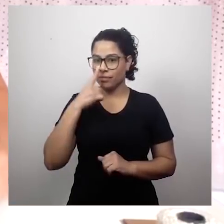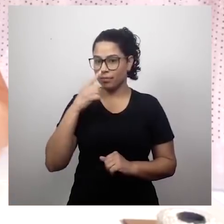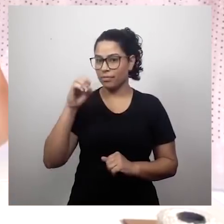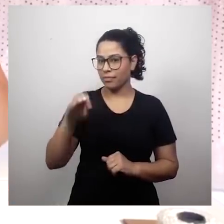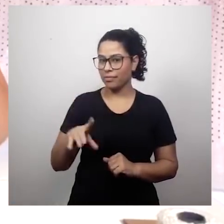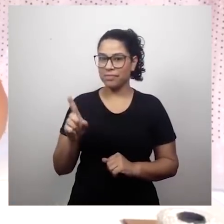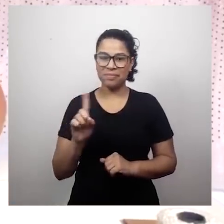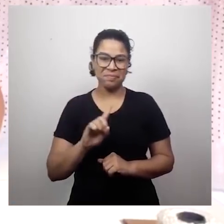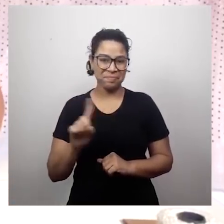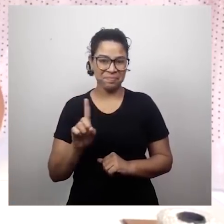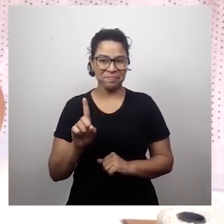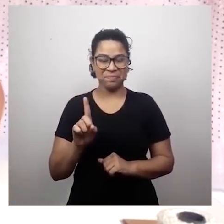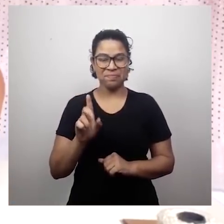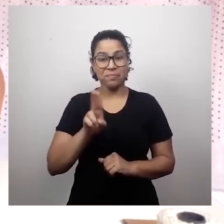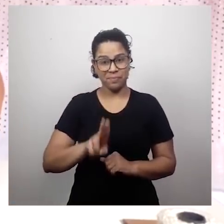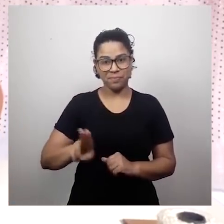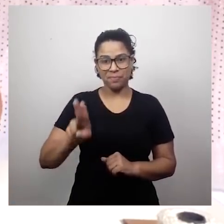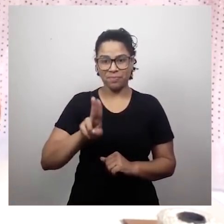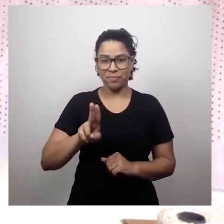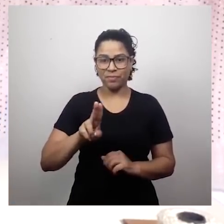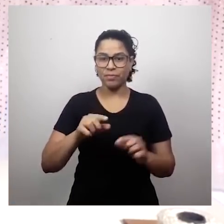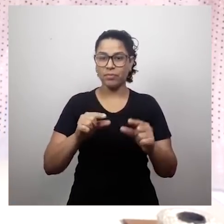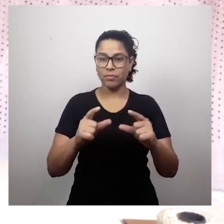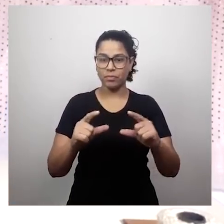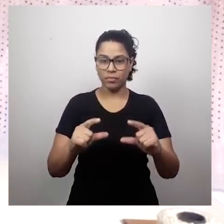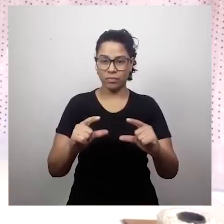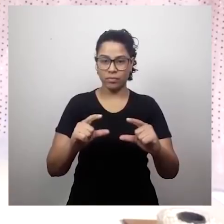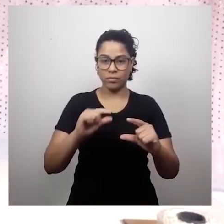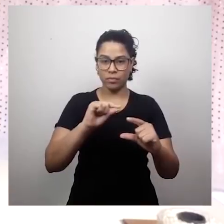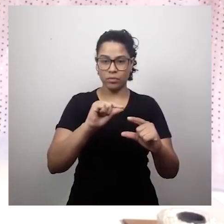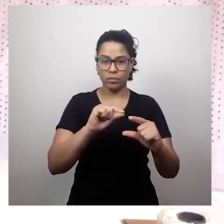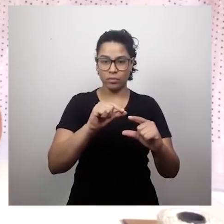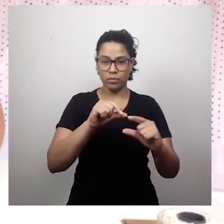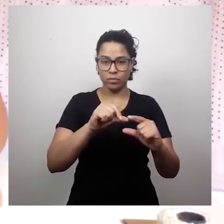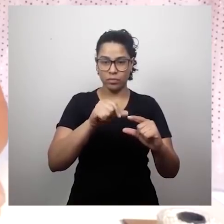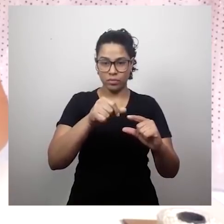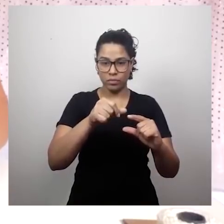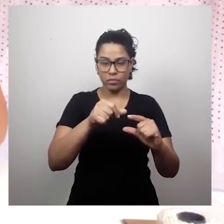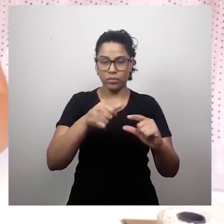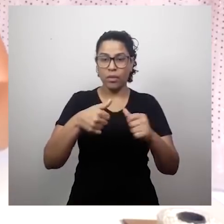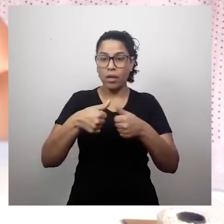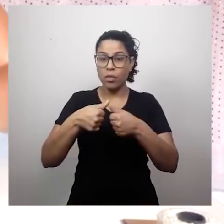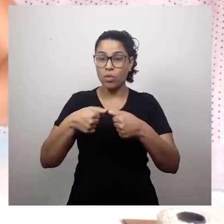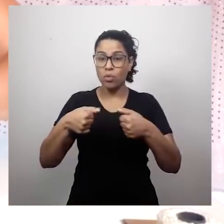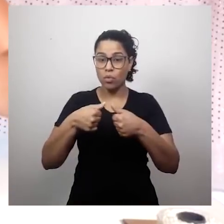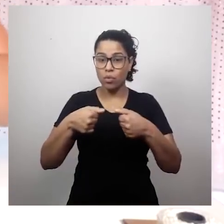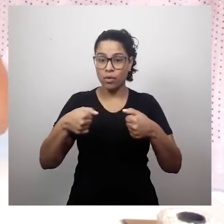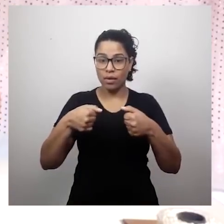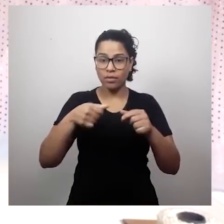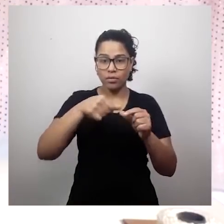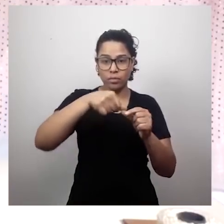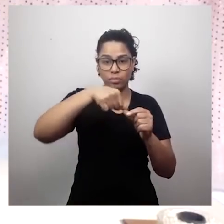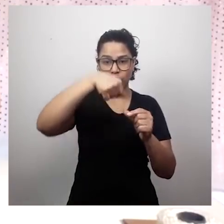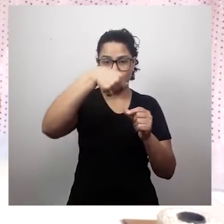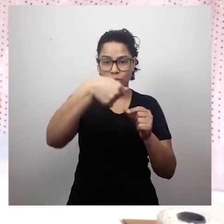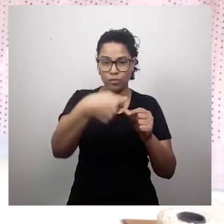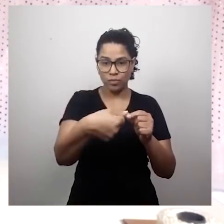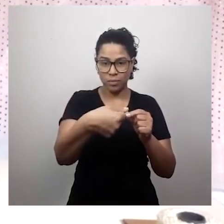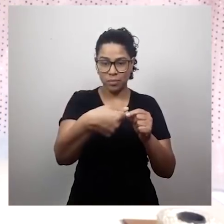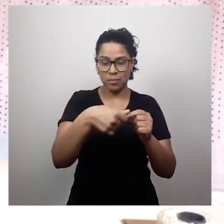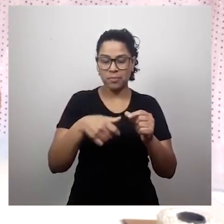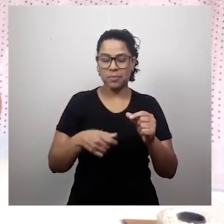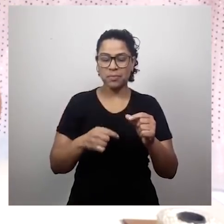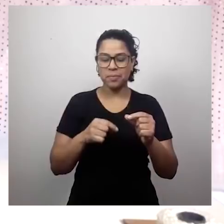Ele não irá pro lixo. Então, vamos pegar o barbante, colocar aqui em cima do potinho e